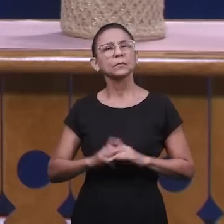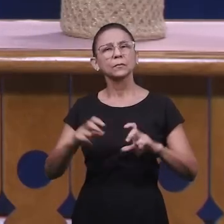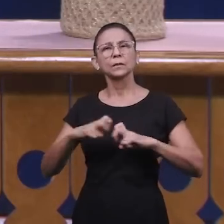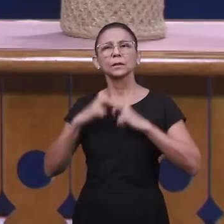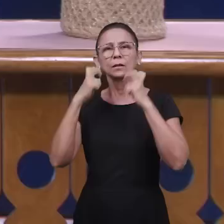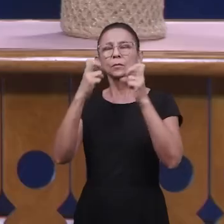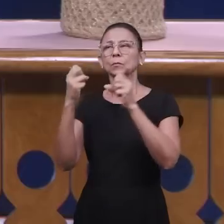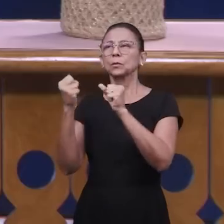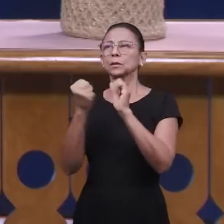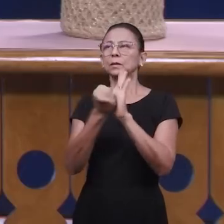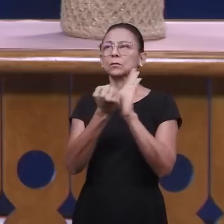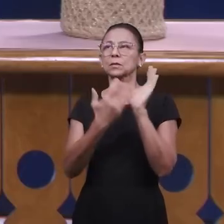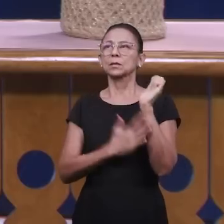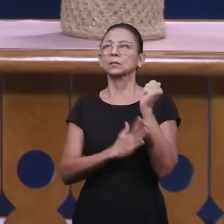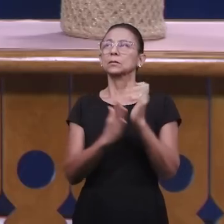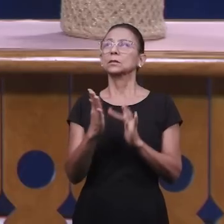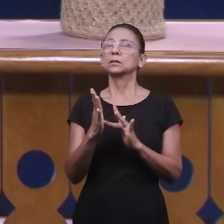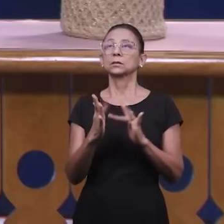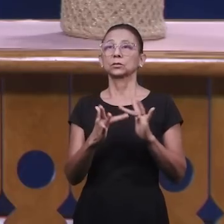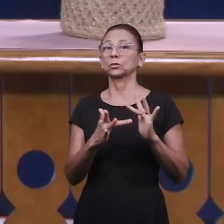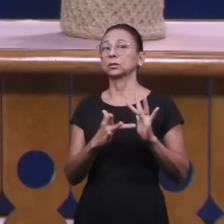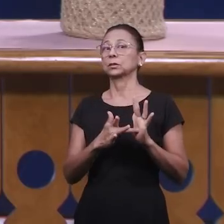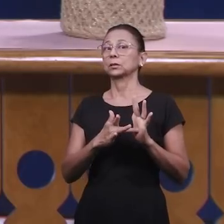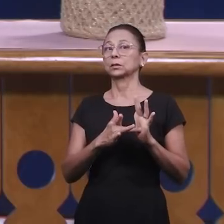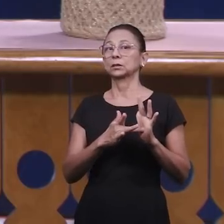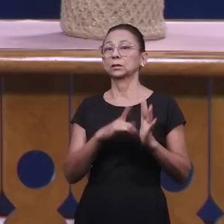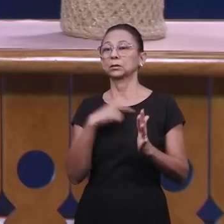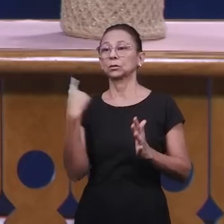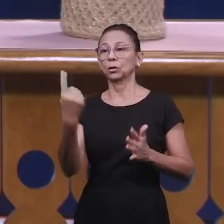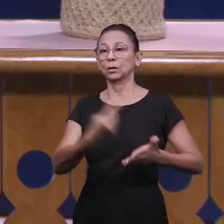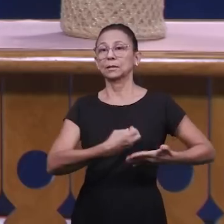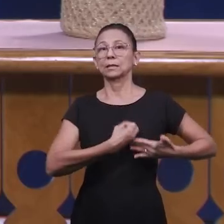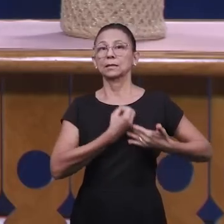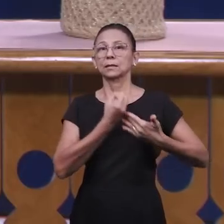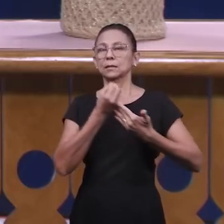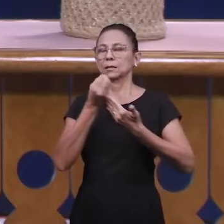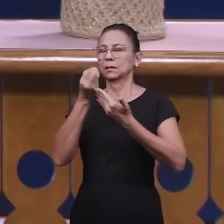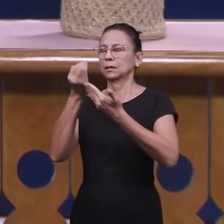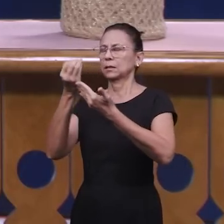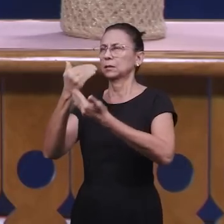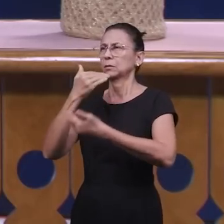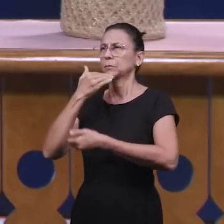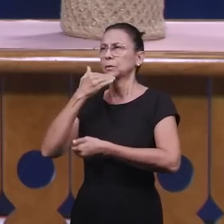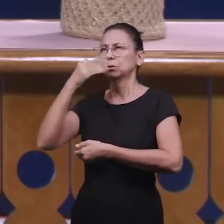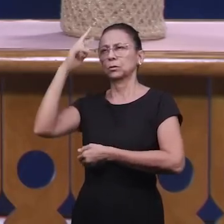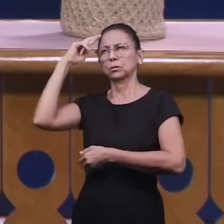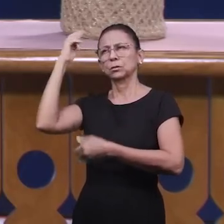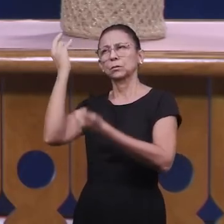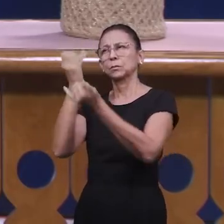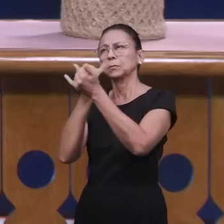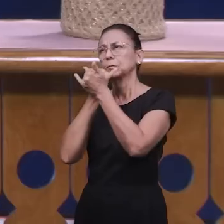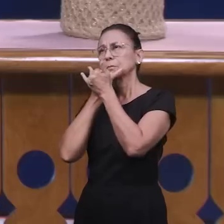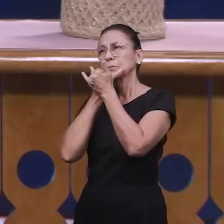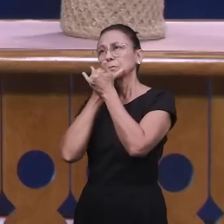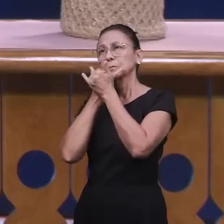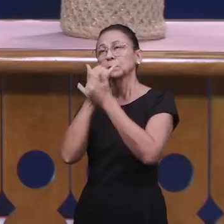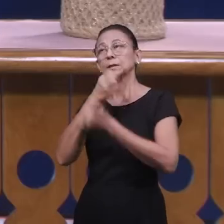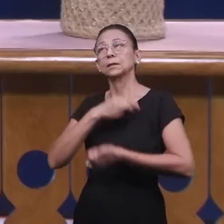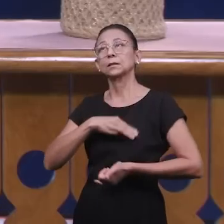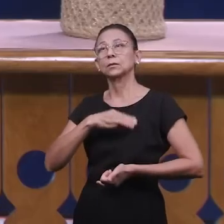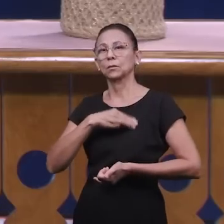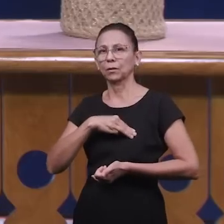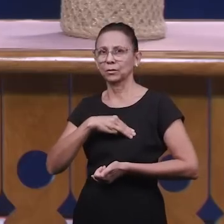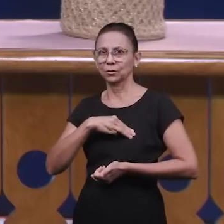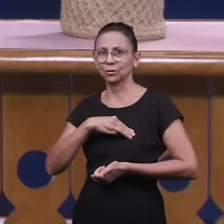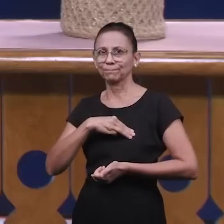Jesus, Senhor, pela operação do Teu Espírito Santo, tenhamos acesso à Tua presença e possamos alcançar a Tua bênção, o Teu ensino para